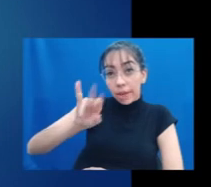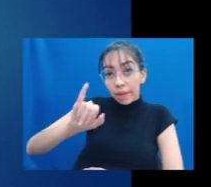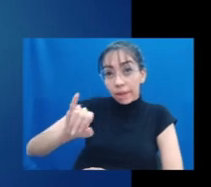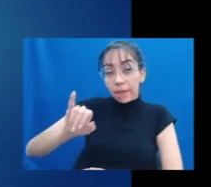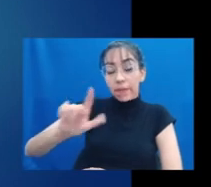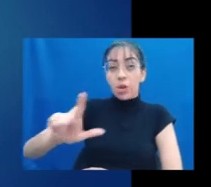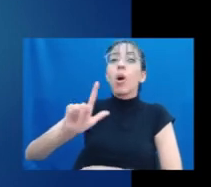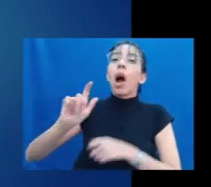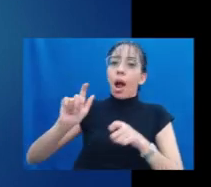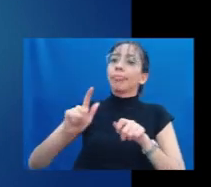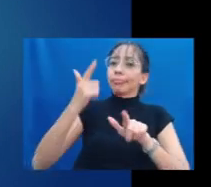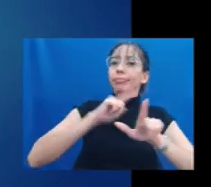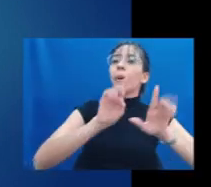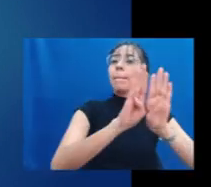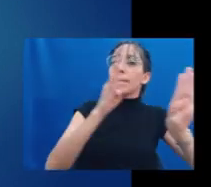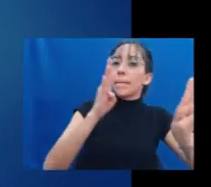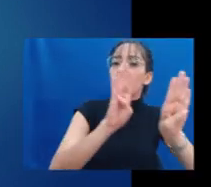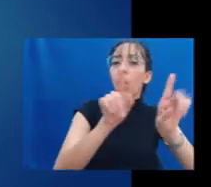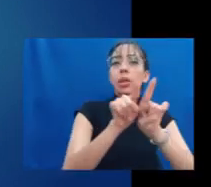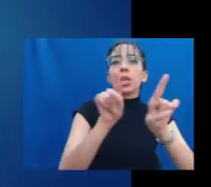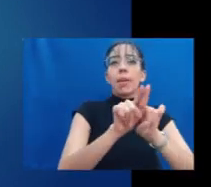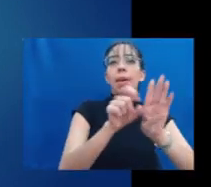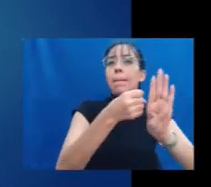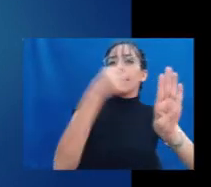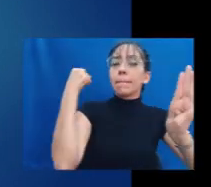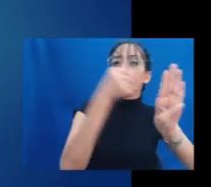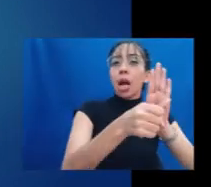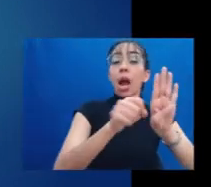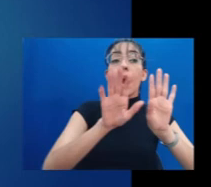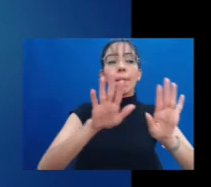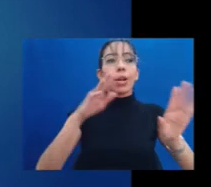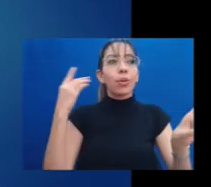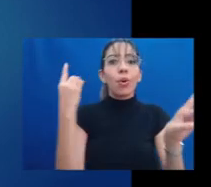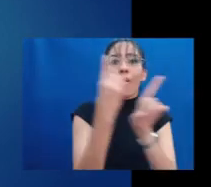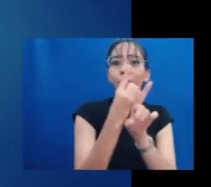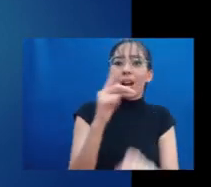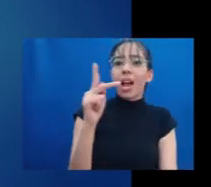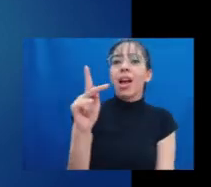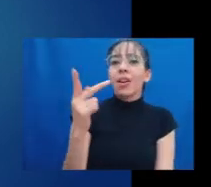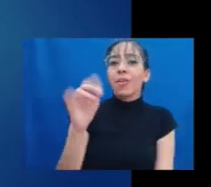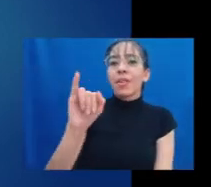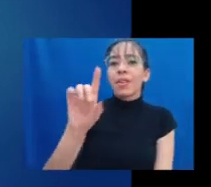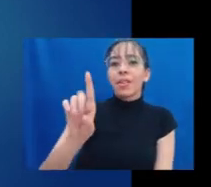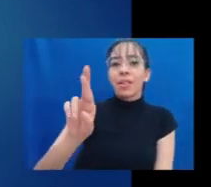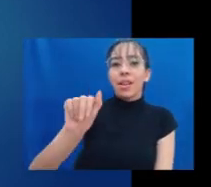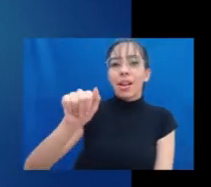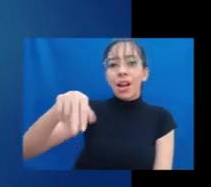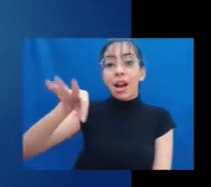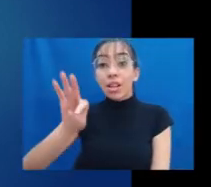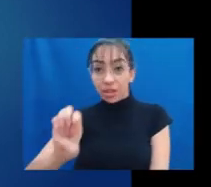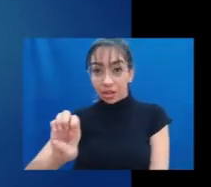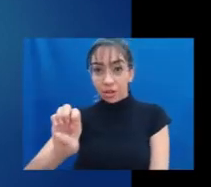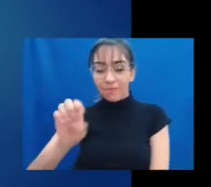civis, né, fizeram o arrombamento da porta, fizeram o primeiro debelamento do fogo. Quando foram usar o hidrante, o equipamento não tinha água, né?